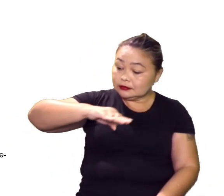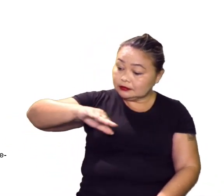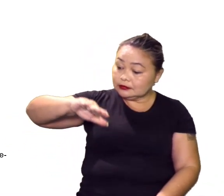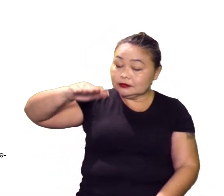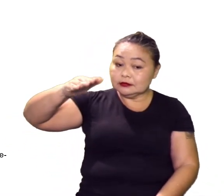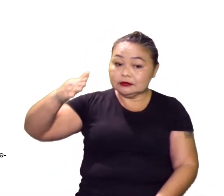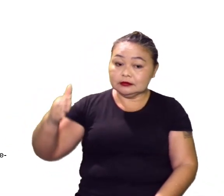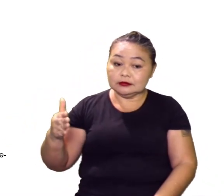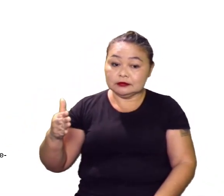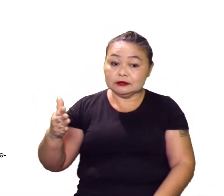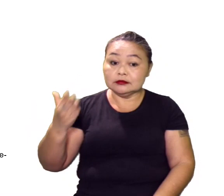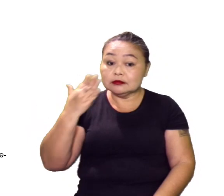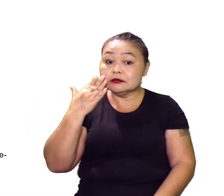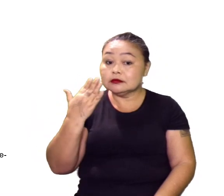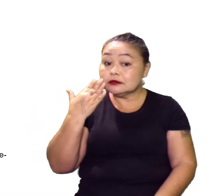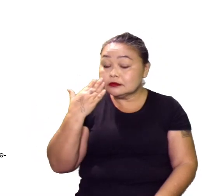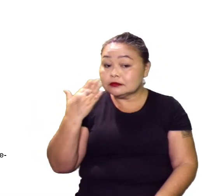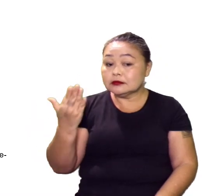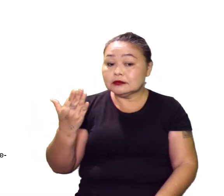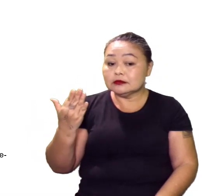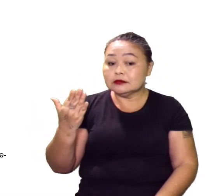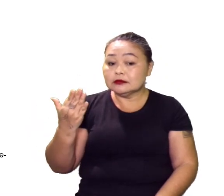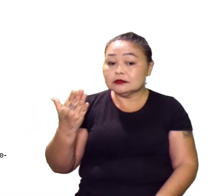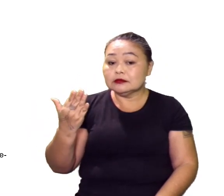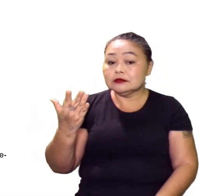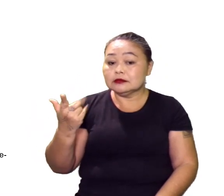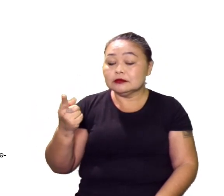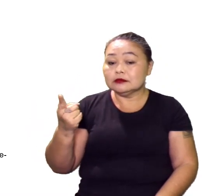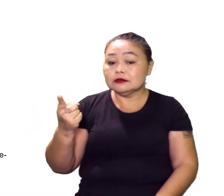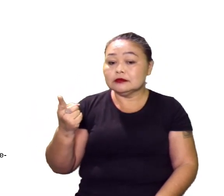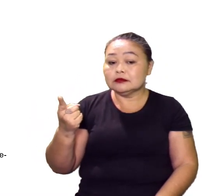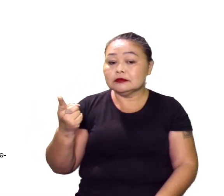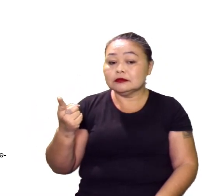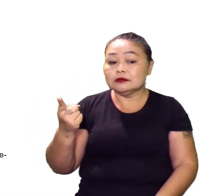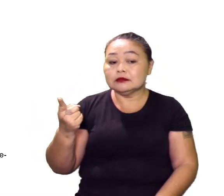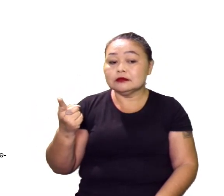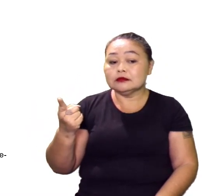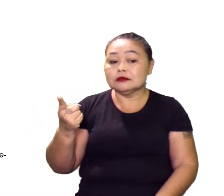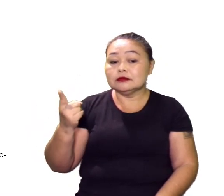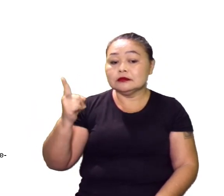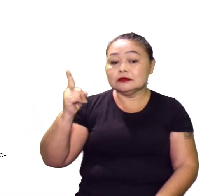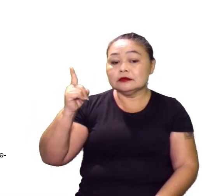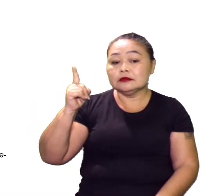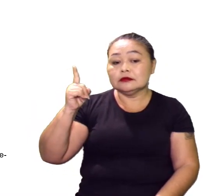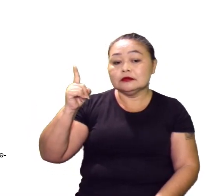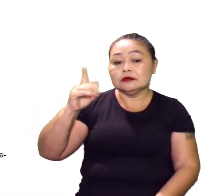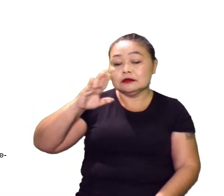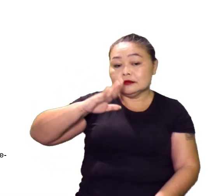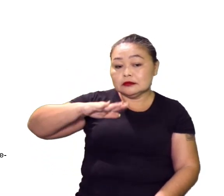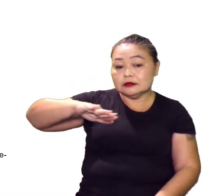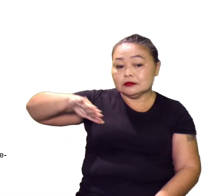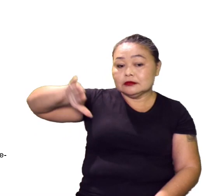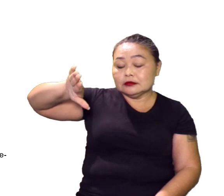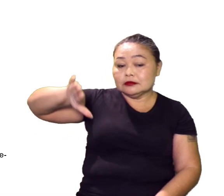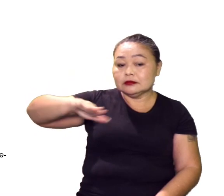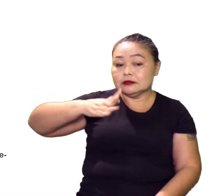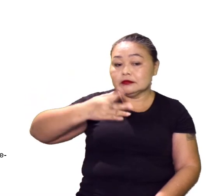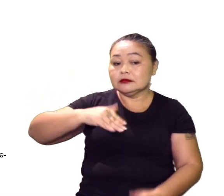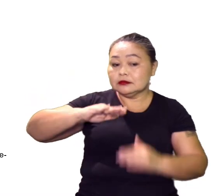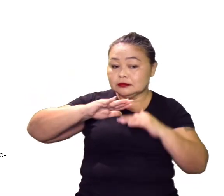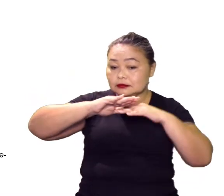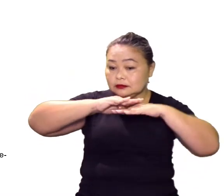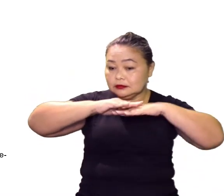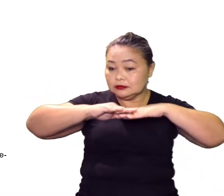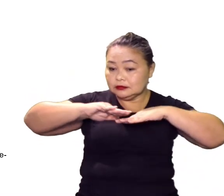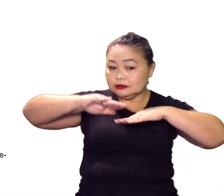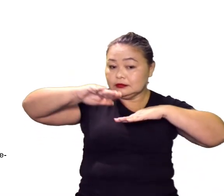agora a gente está conseguindo ver aqui no relevo, no desenho, que essa região é alta, então, por força da